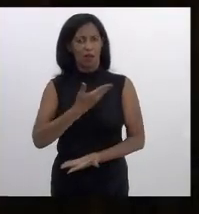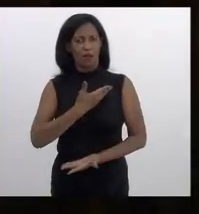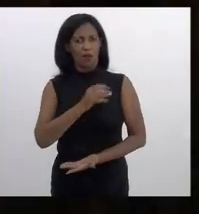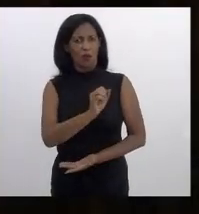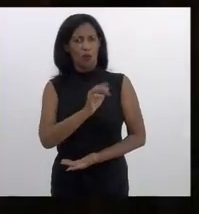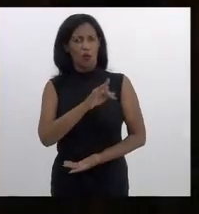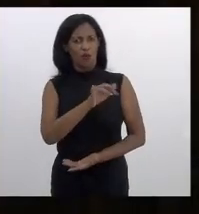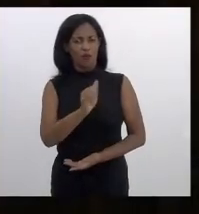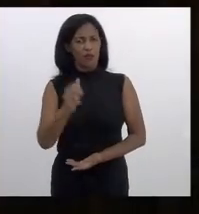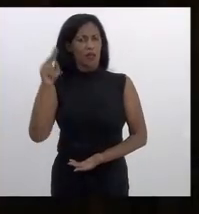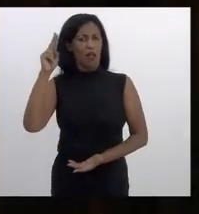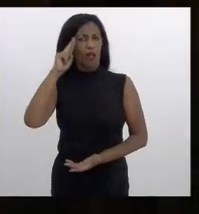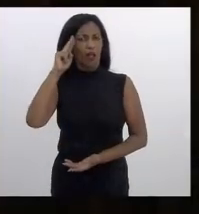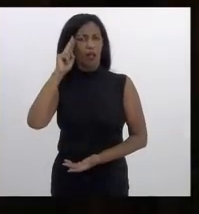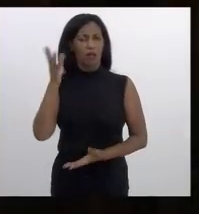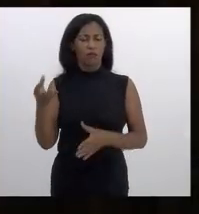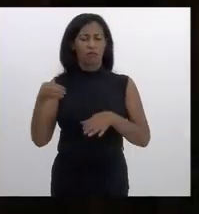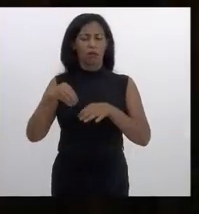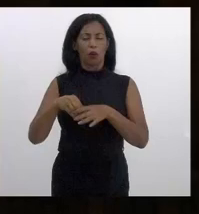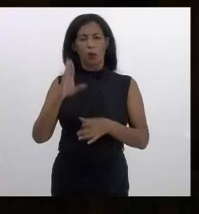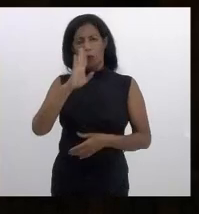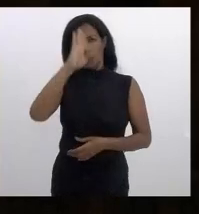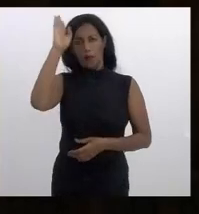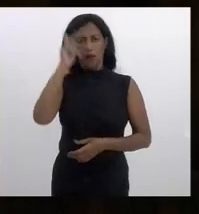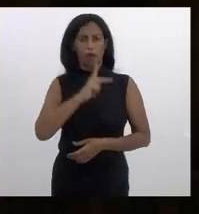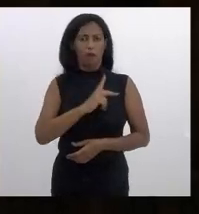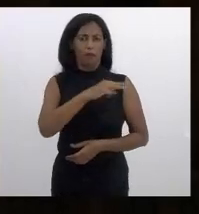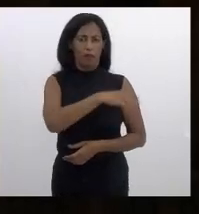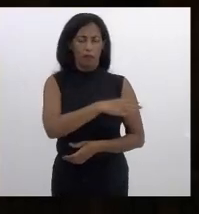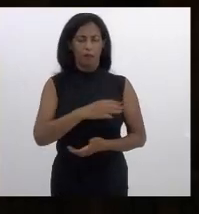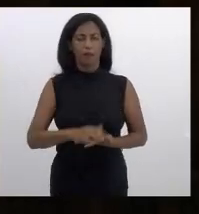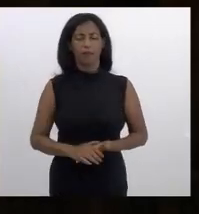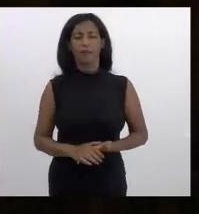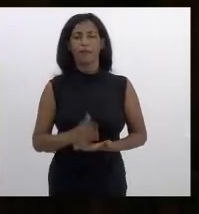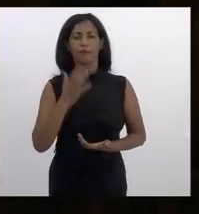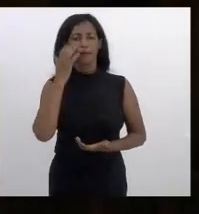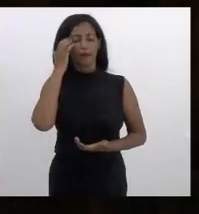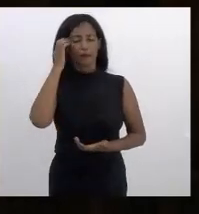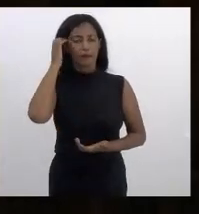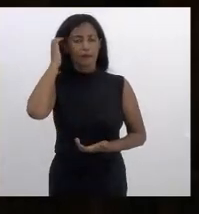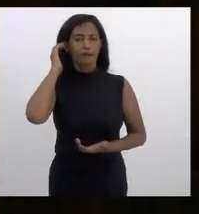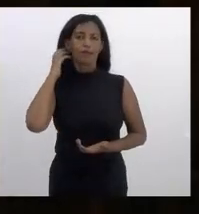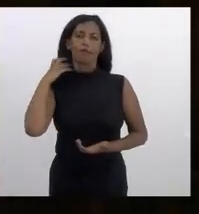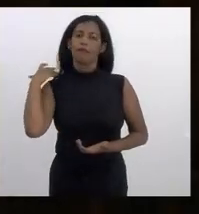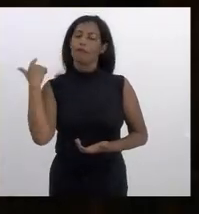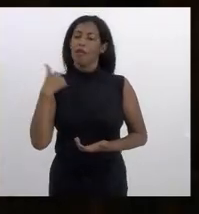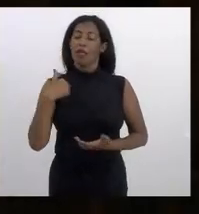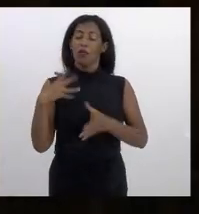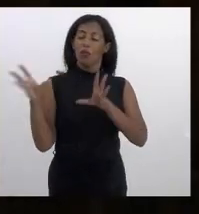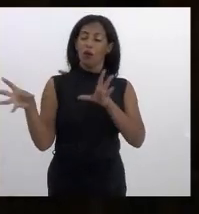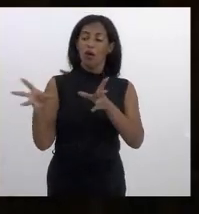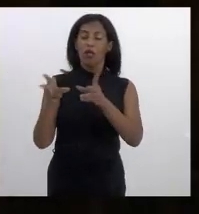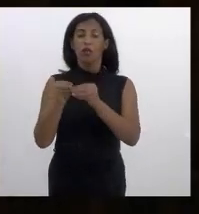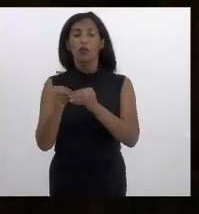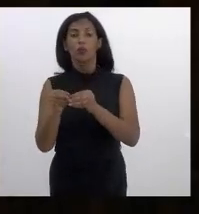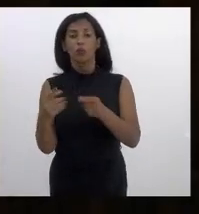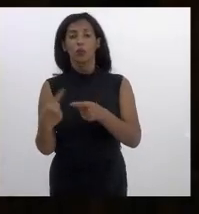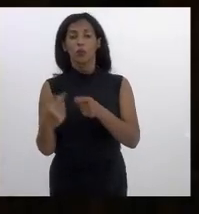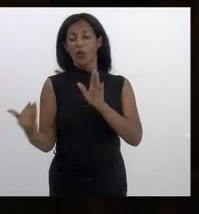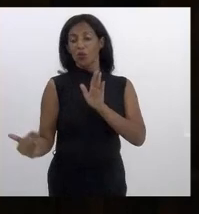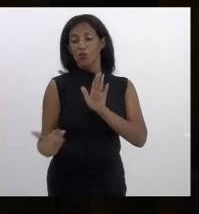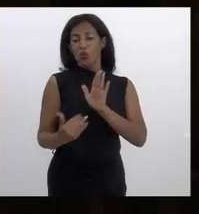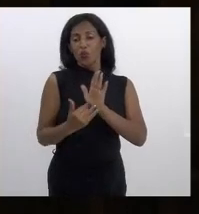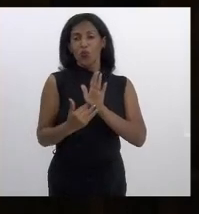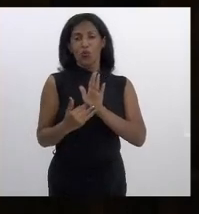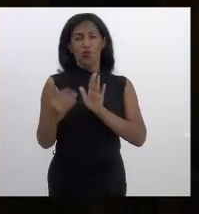aí oficiais e praças ajudar a corporação do Corpo de Bombeiros da Polícia Militar eu vou procurar ser bastante breve eu acho porque eu sou o